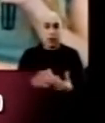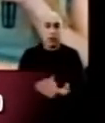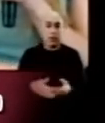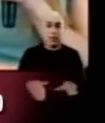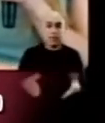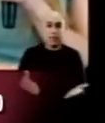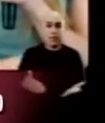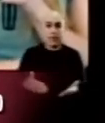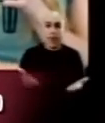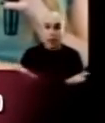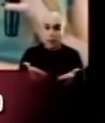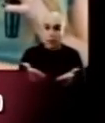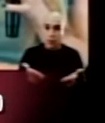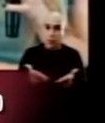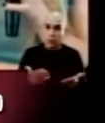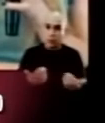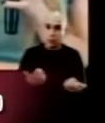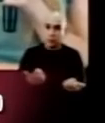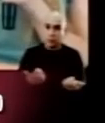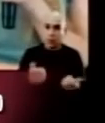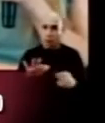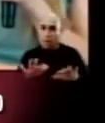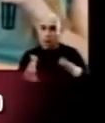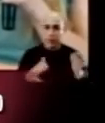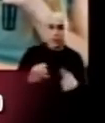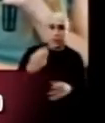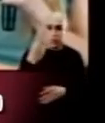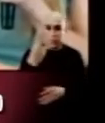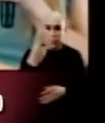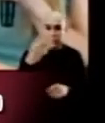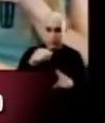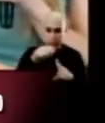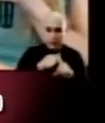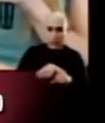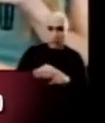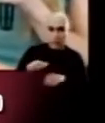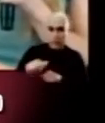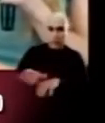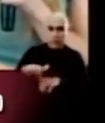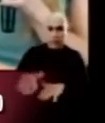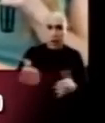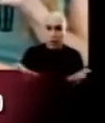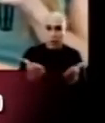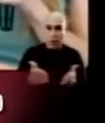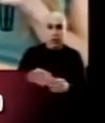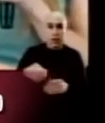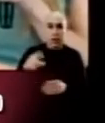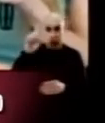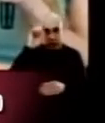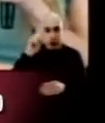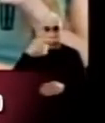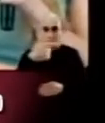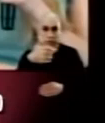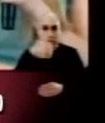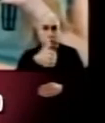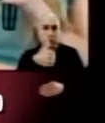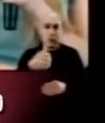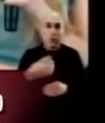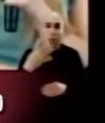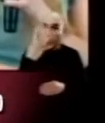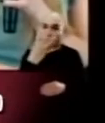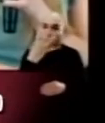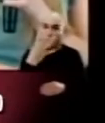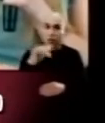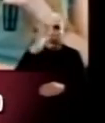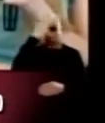óbitos. E agora, que foi em torno do dia 3 de setembro. E agora no dia 21 nós estamos com uma média móvel de 4 casos